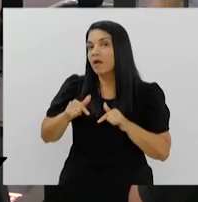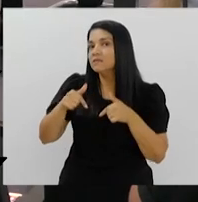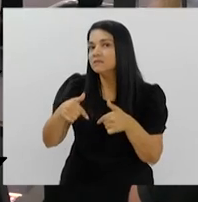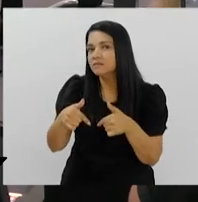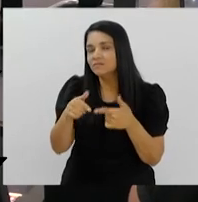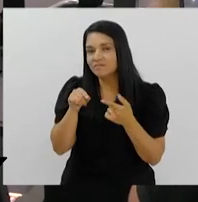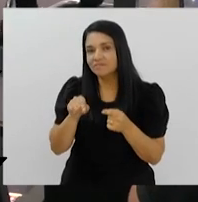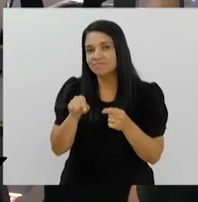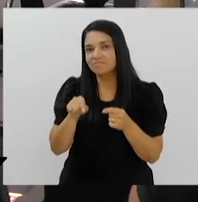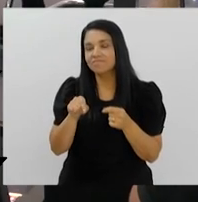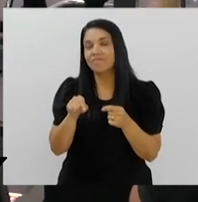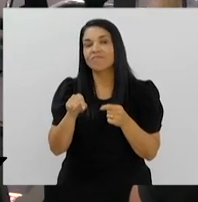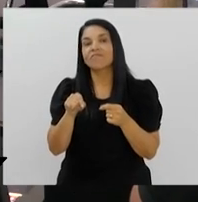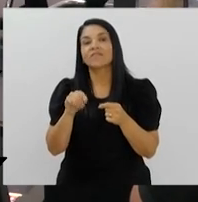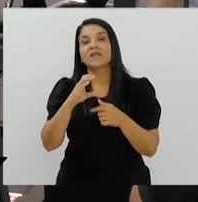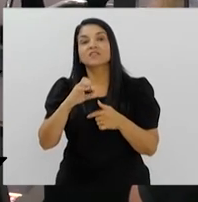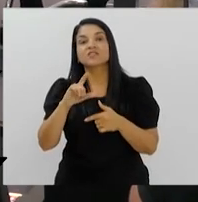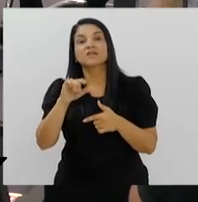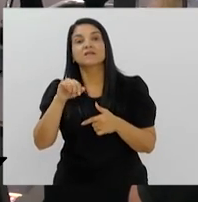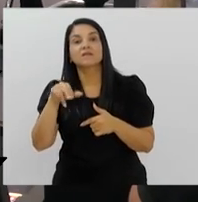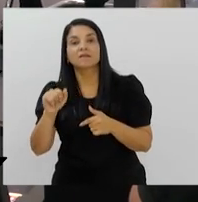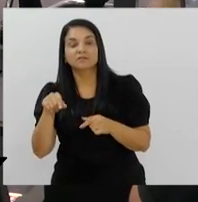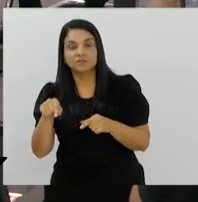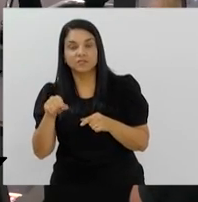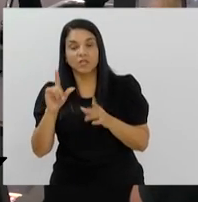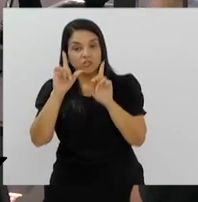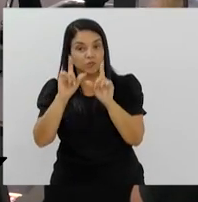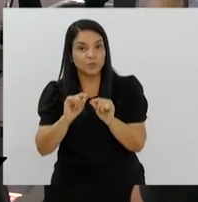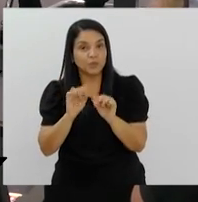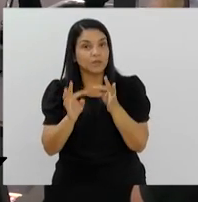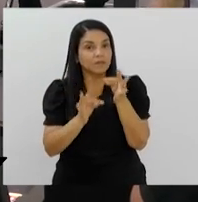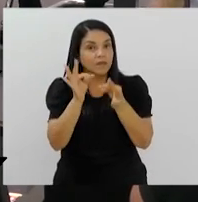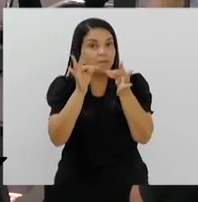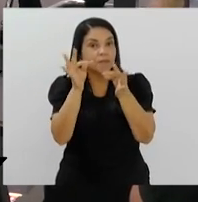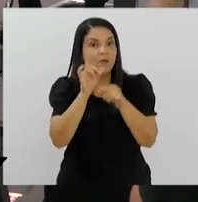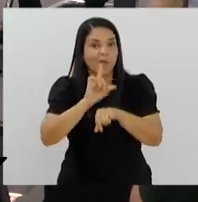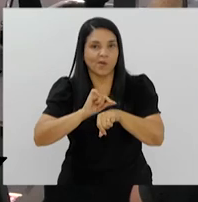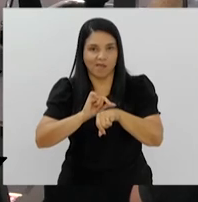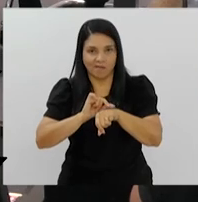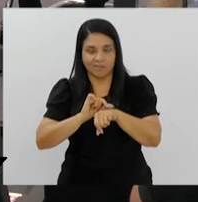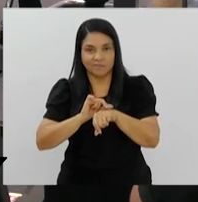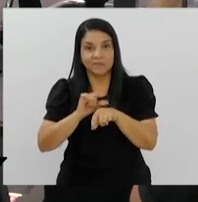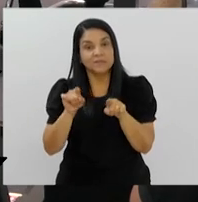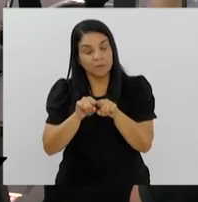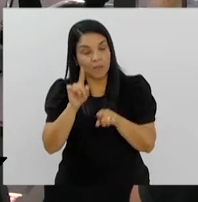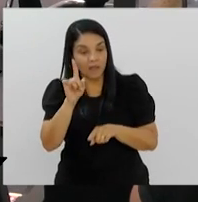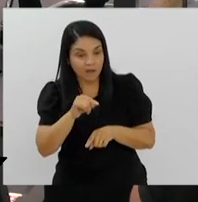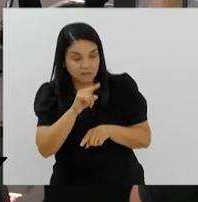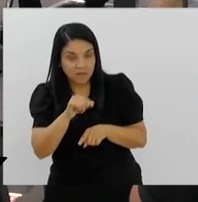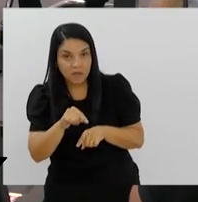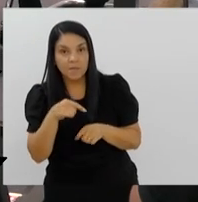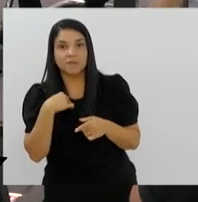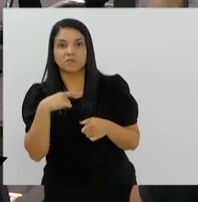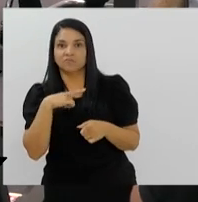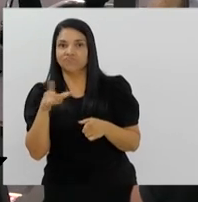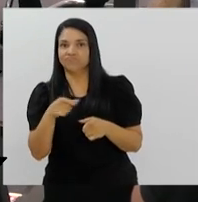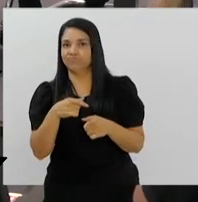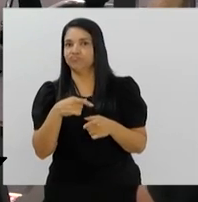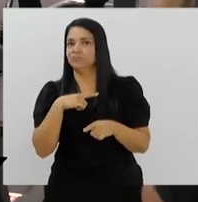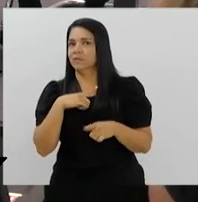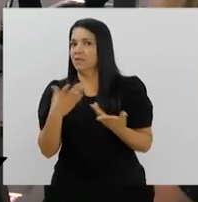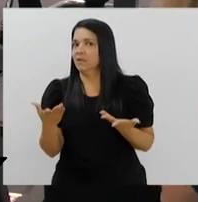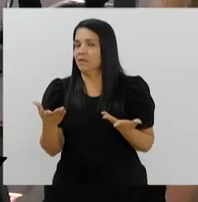tomar nesse caso com as clínicas que estão reduzindo os tempos de terapia de maneira unilateral fora cancelamento agora tem esse esse esse caso também de